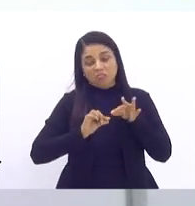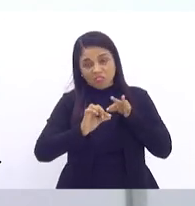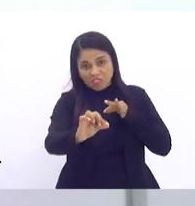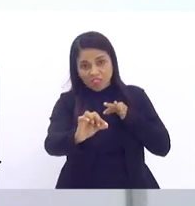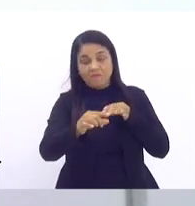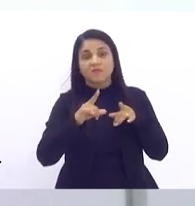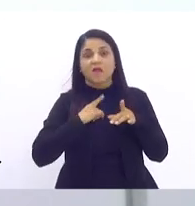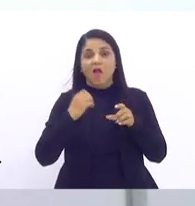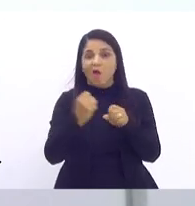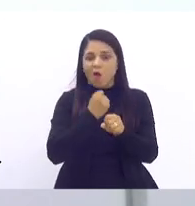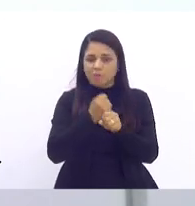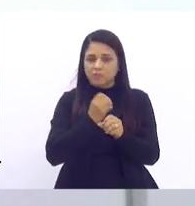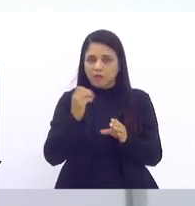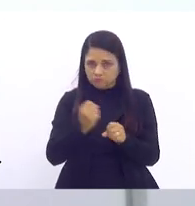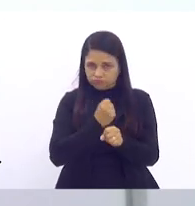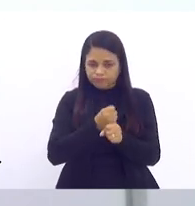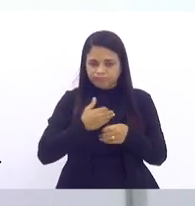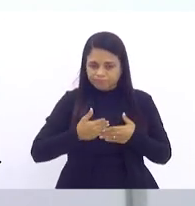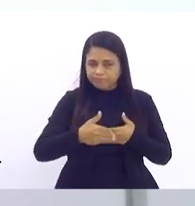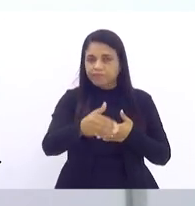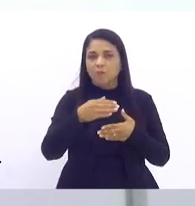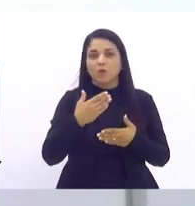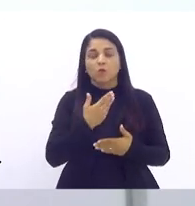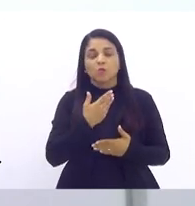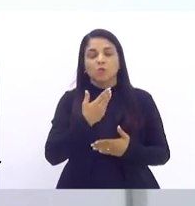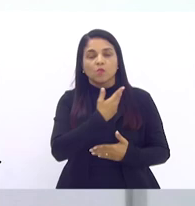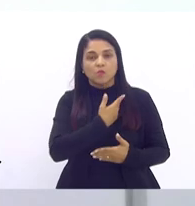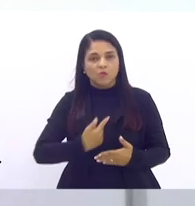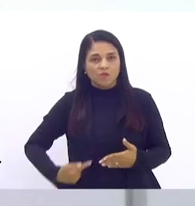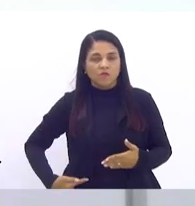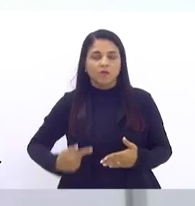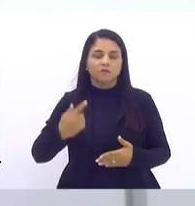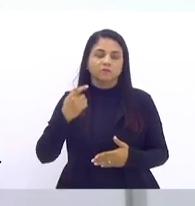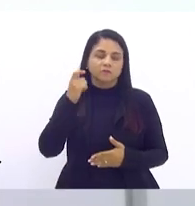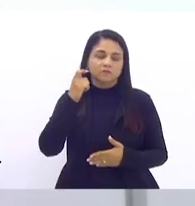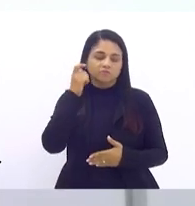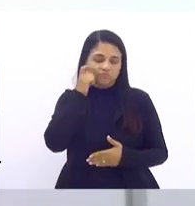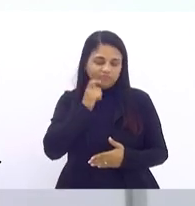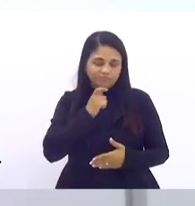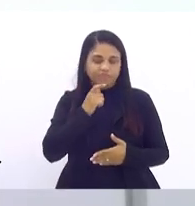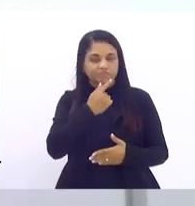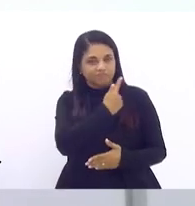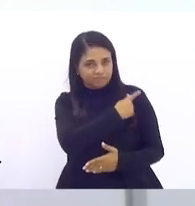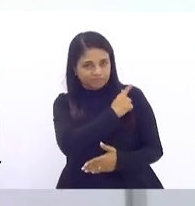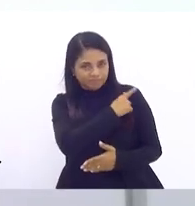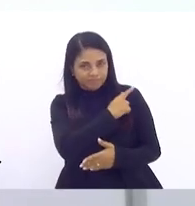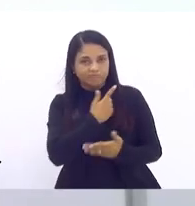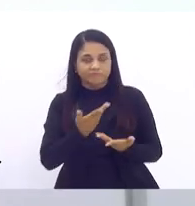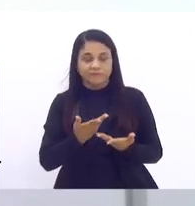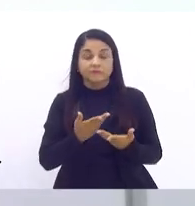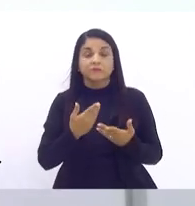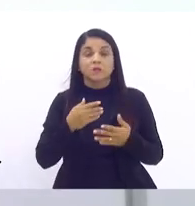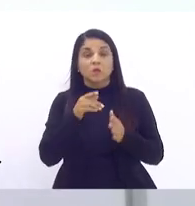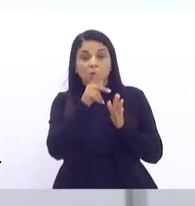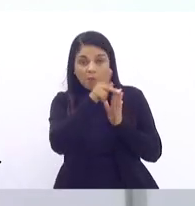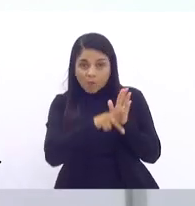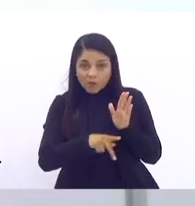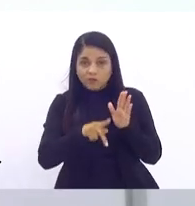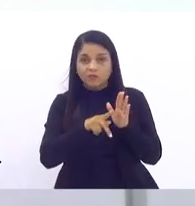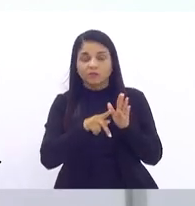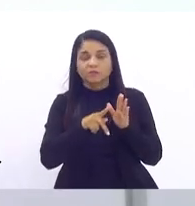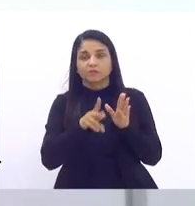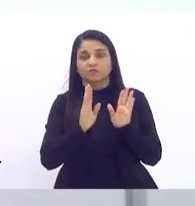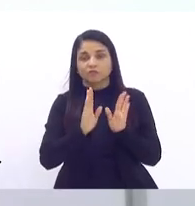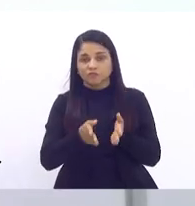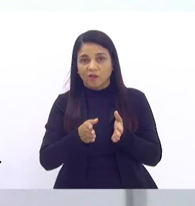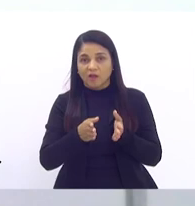essa obra já está em andamento pelo Governo do Estado do Rio de Janeiro na gestão do governador Cláudio Castro e todo esse projeto ocupa